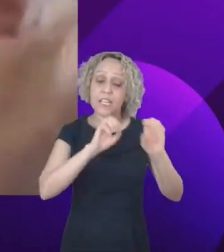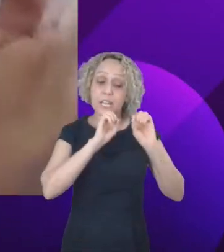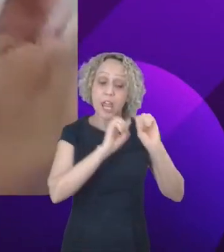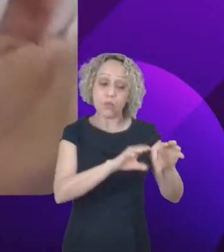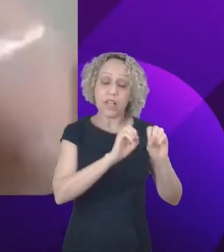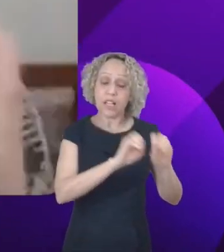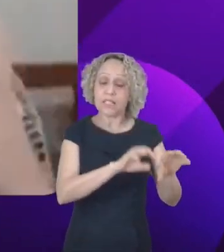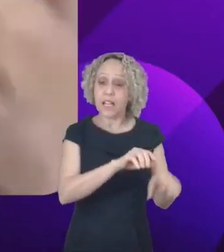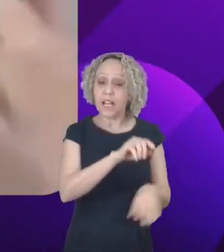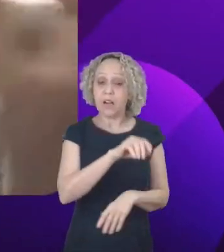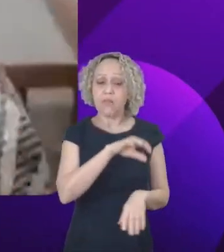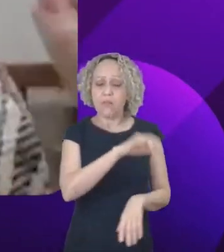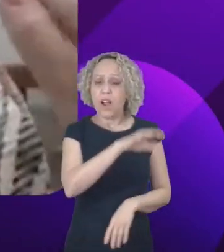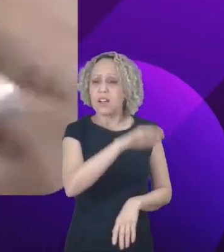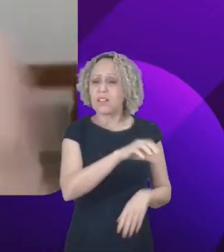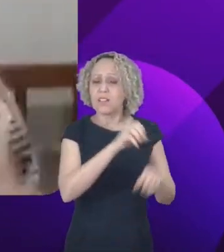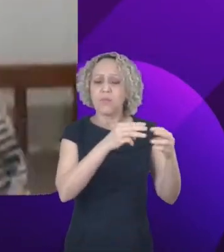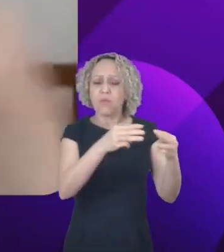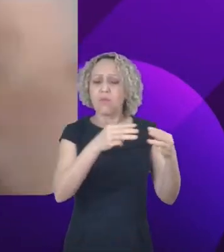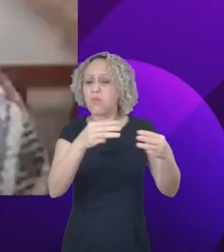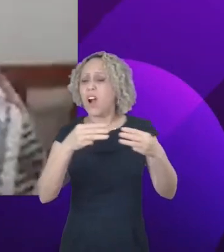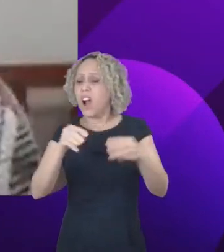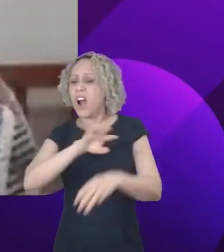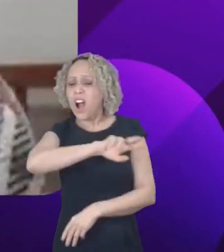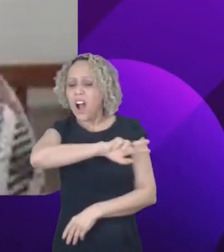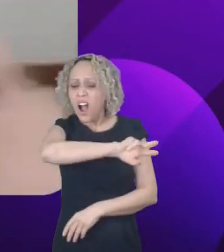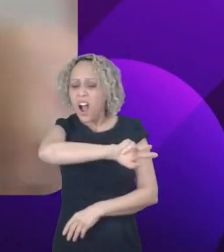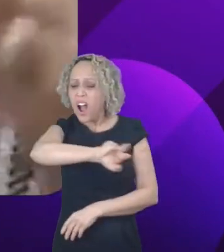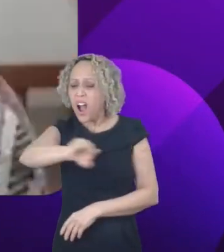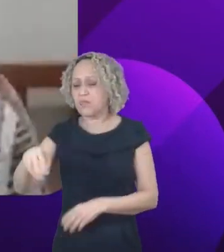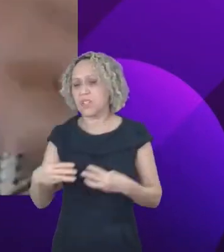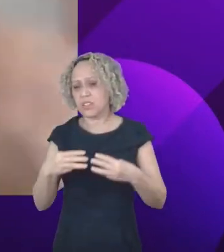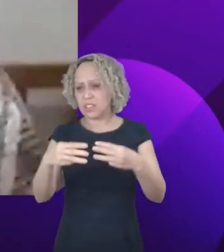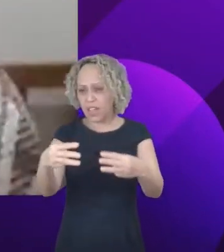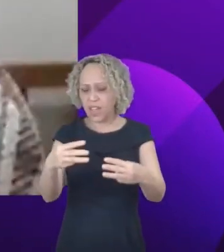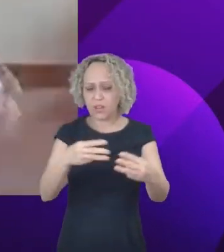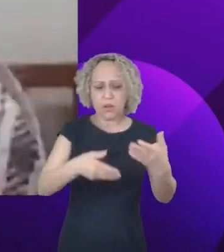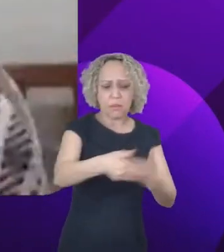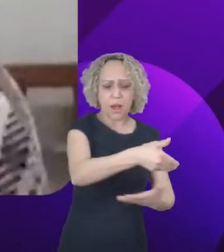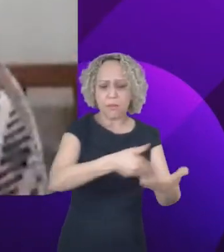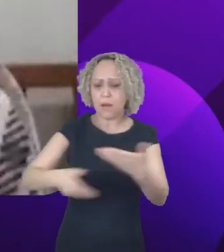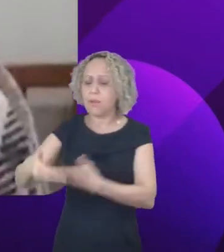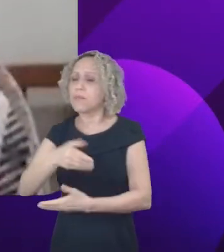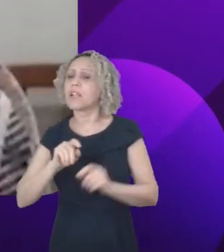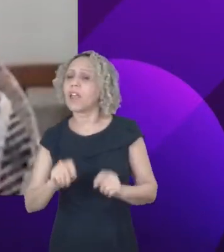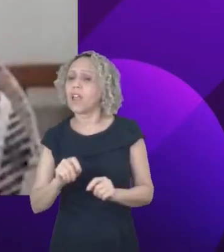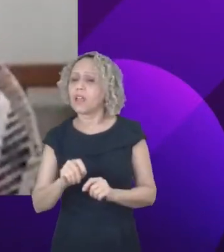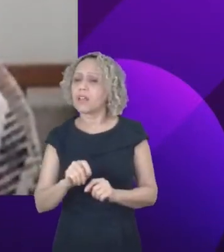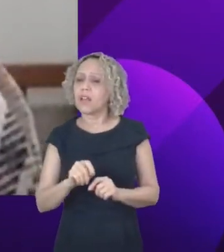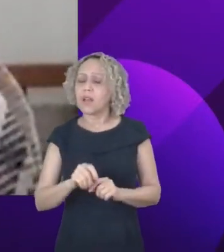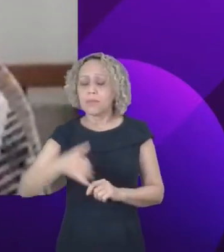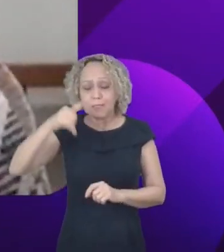questão fortemente da prevenção, porque a mudança da mentalidade é a prevenção na